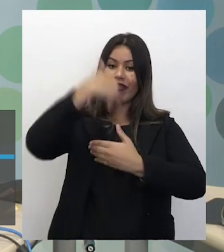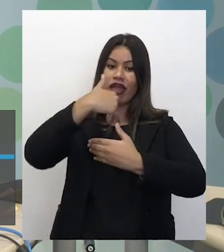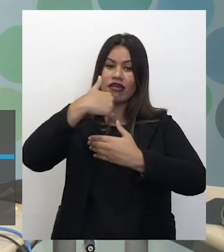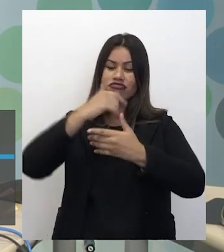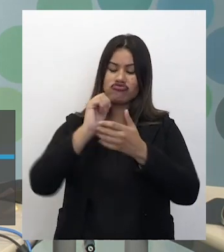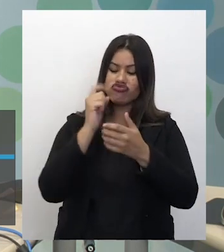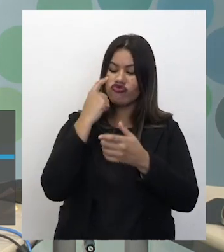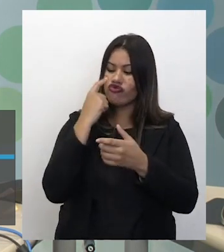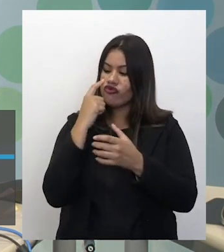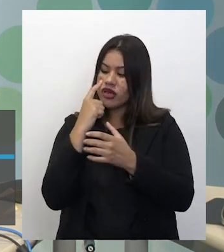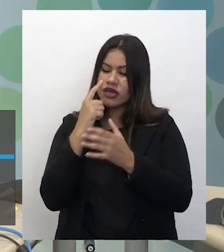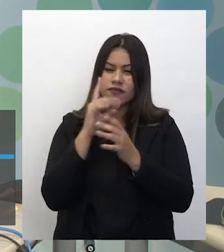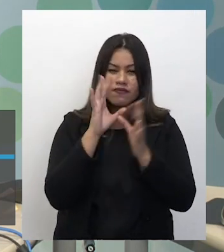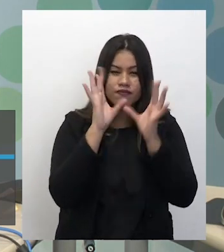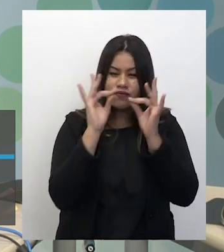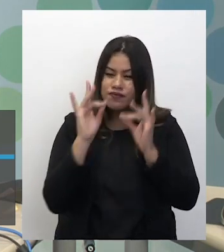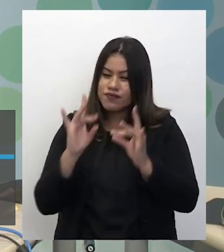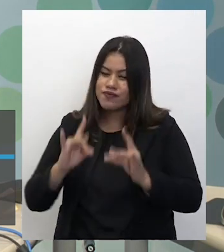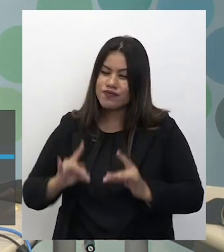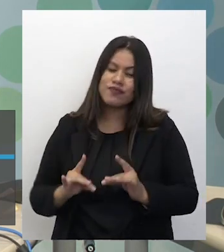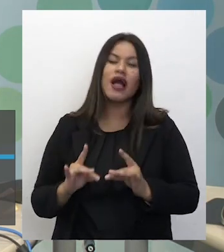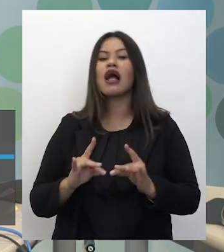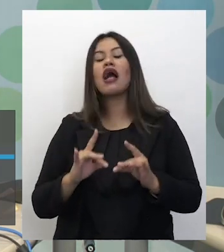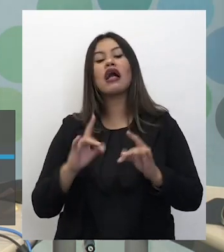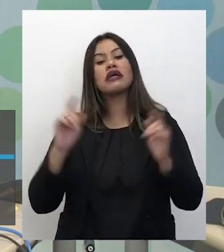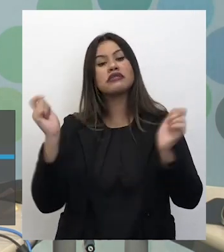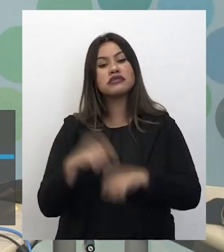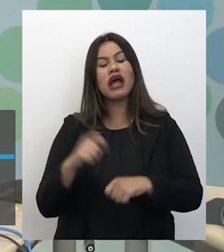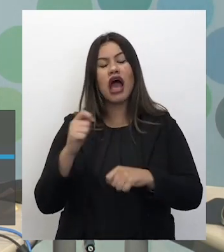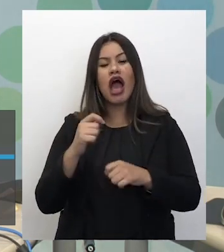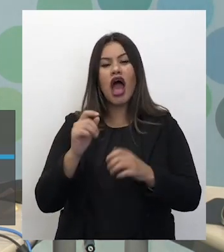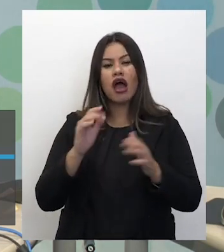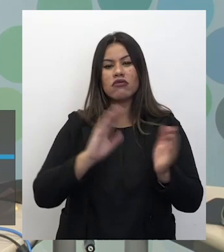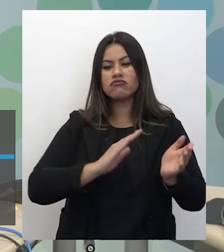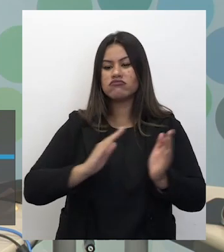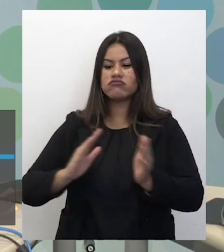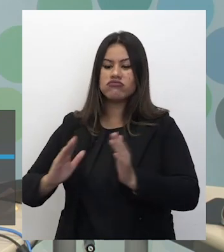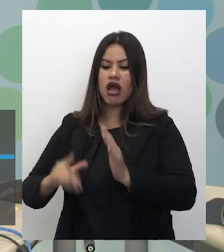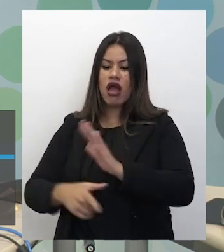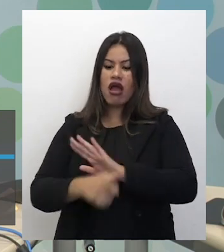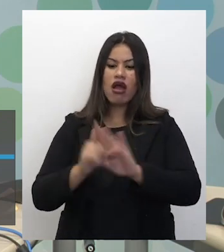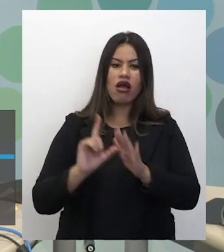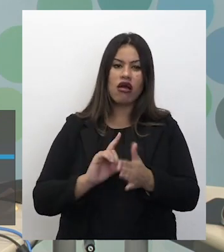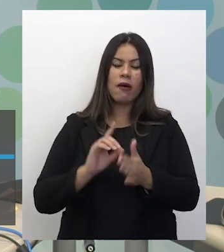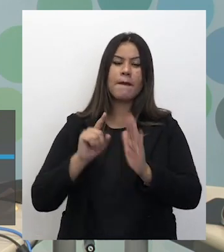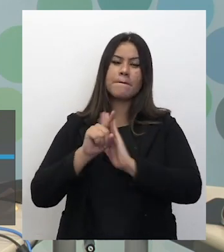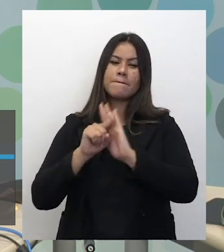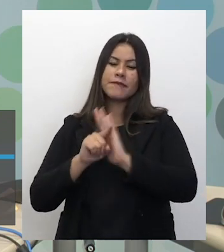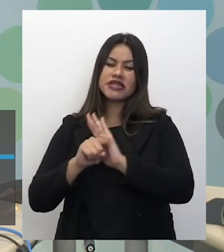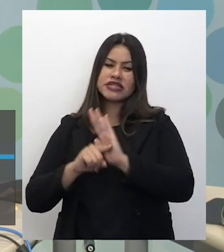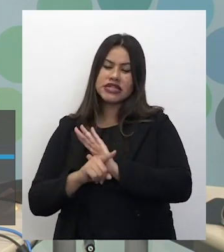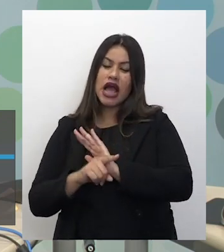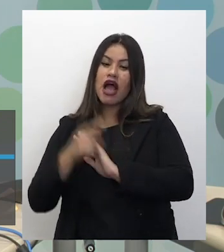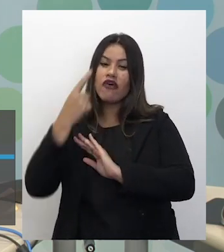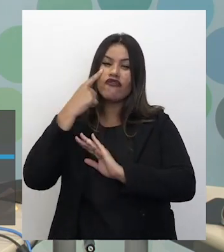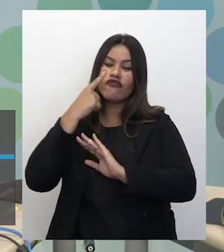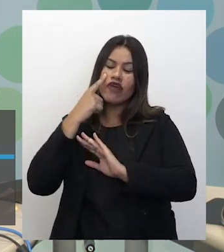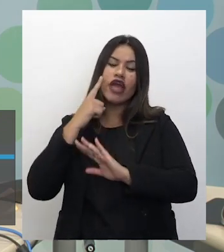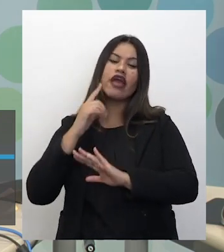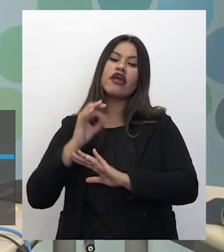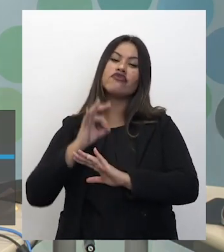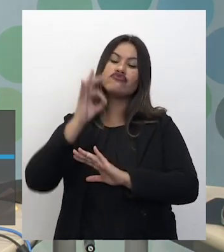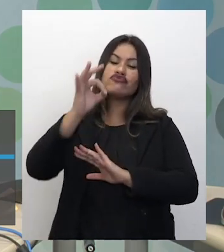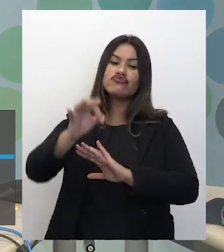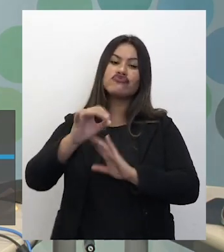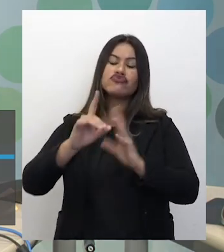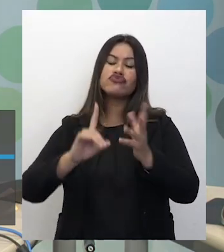pode determinar, ainda que com bastante tempo de pesquisa, num futuro bem até que longínquo, mas a gente